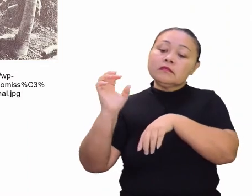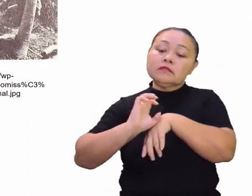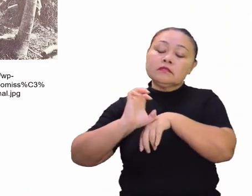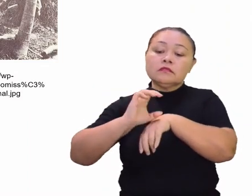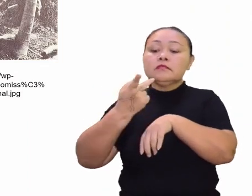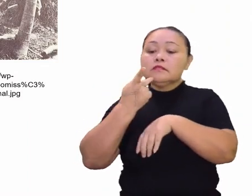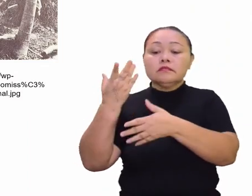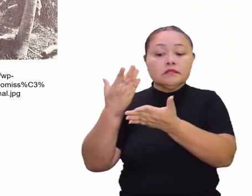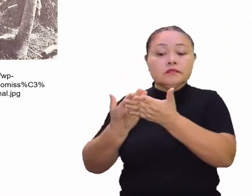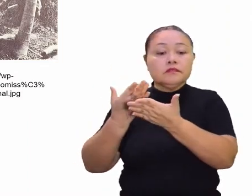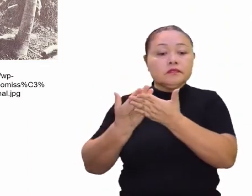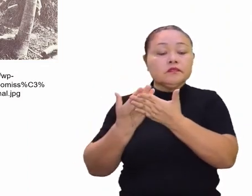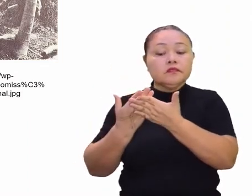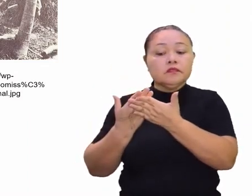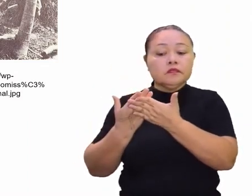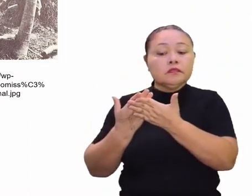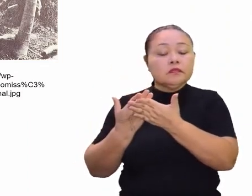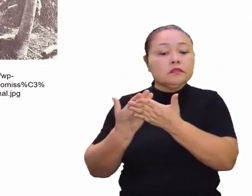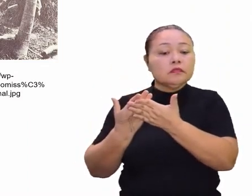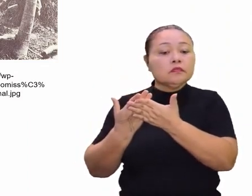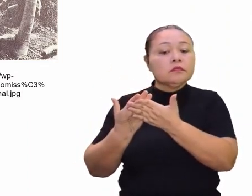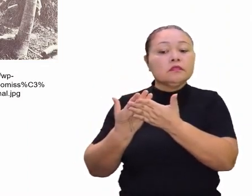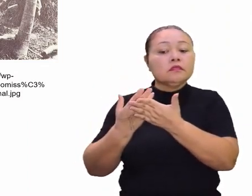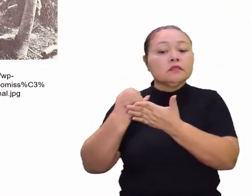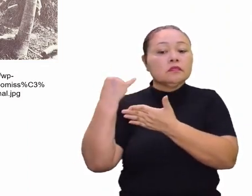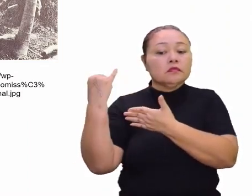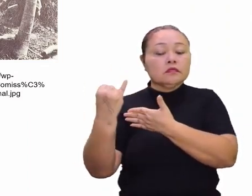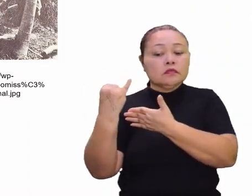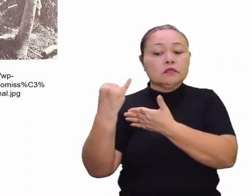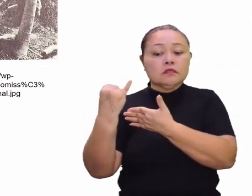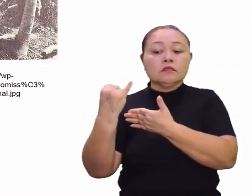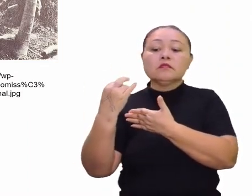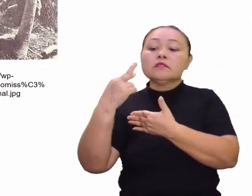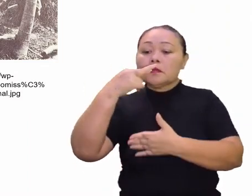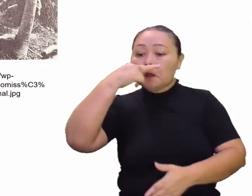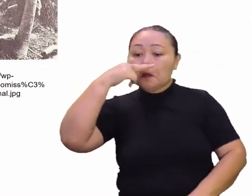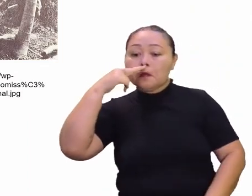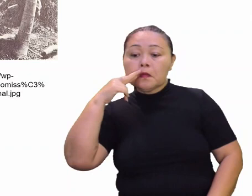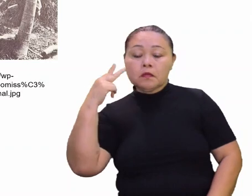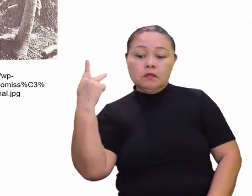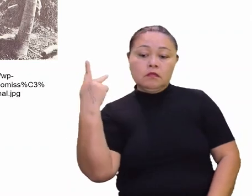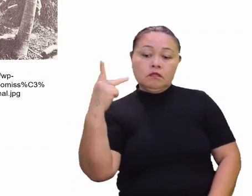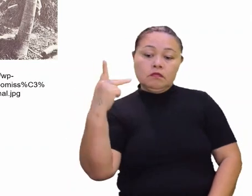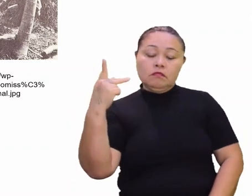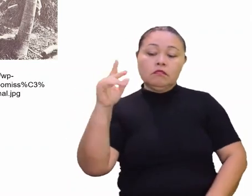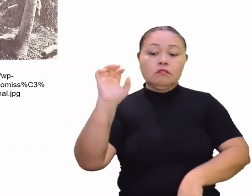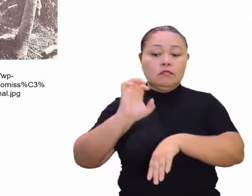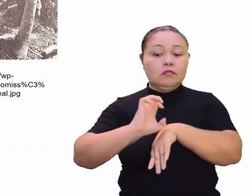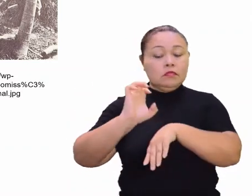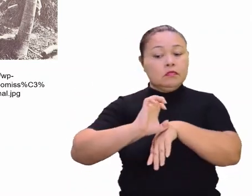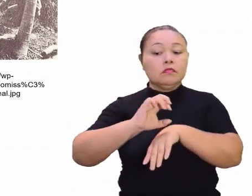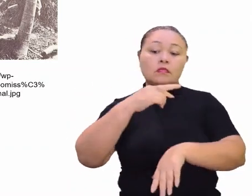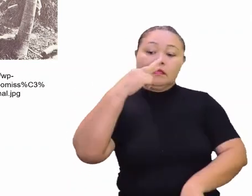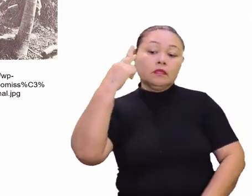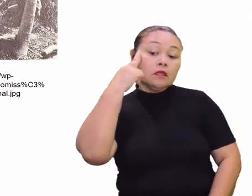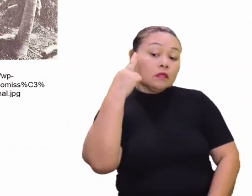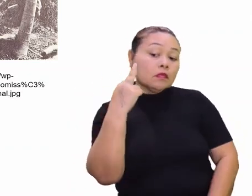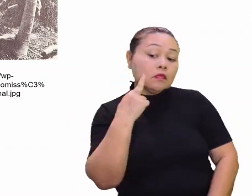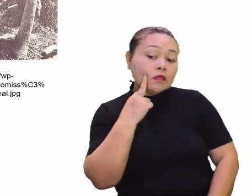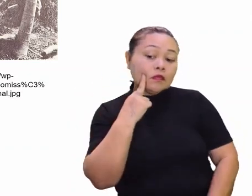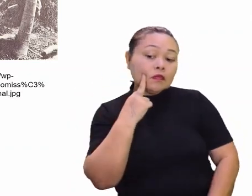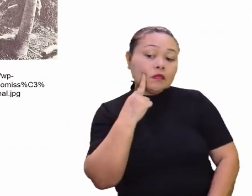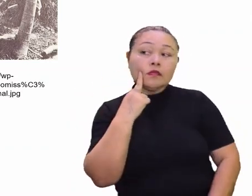falamos em aulas anteriores, né, professor? Sobre a questão da importância de Rondon para o Estado de